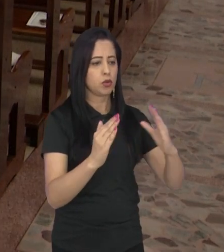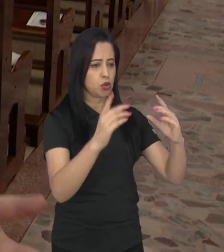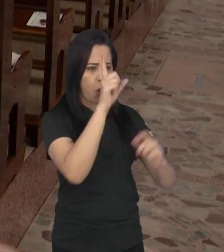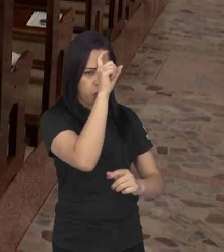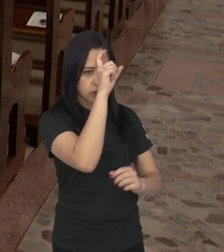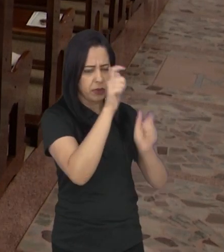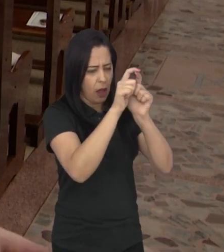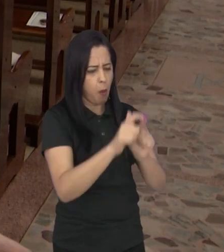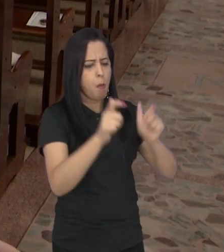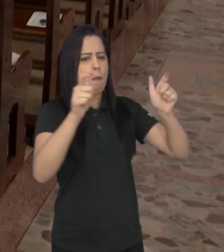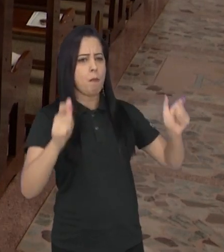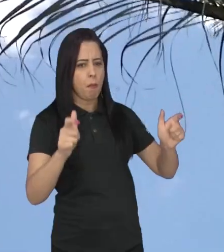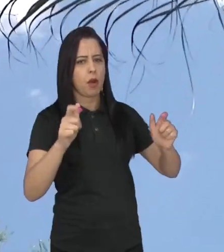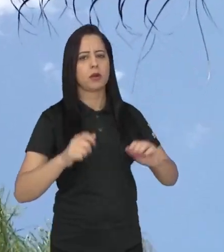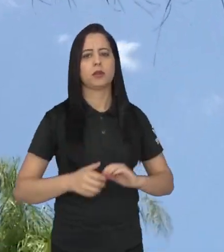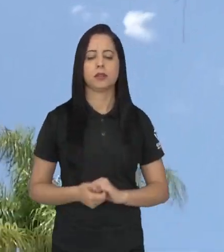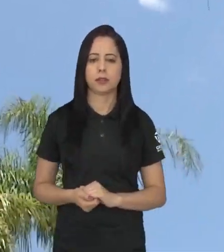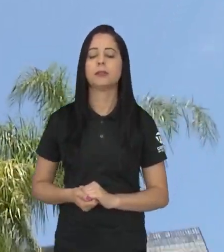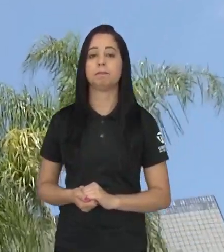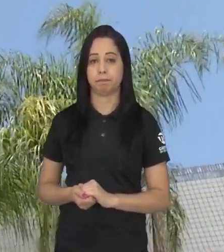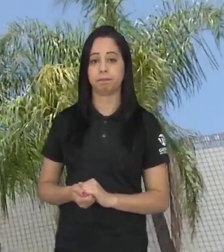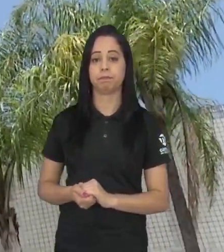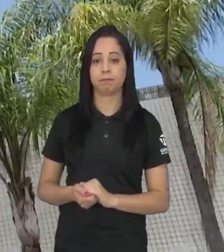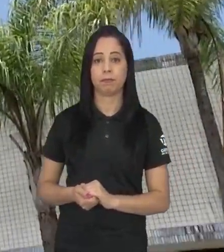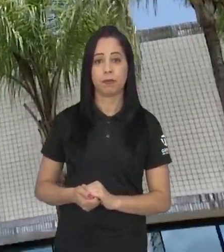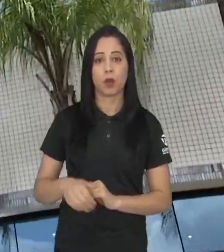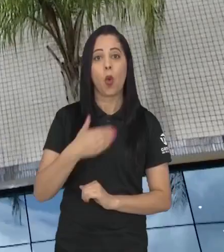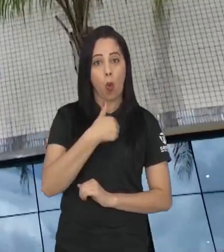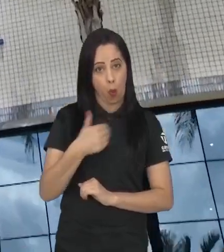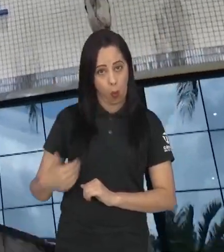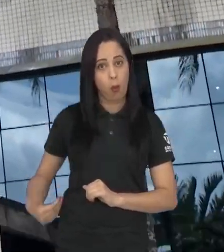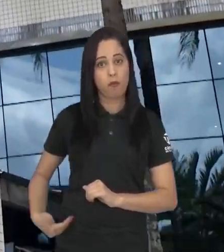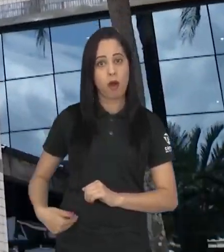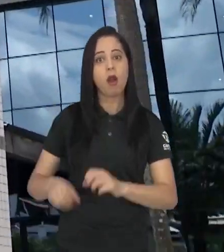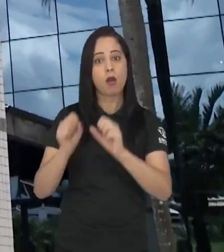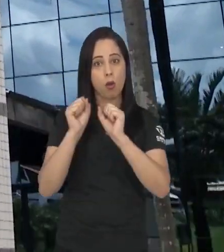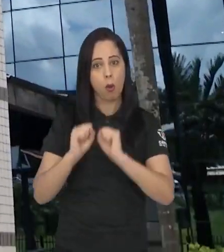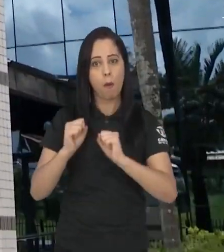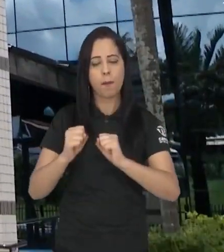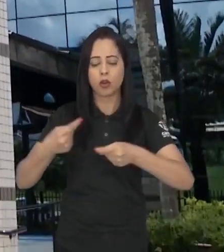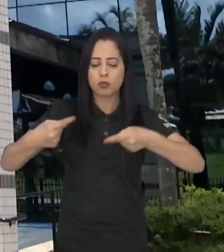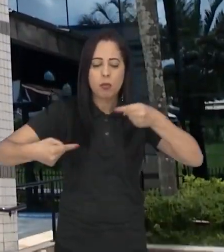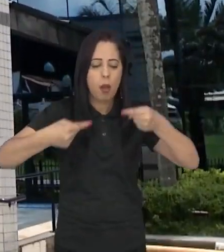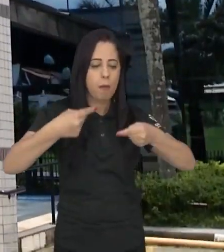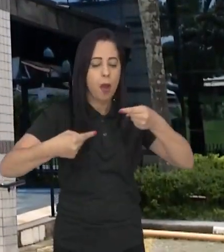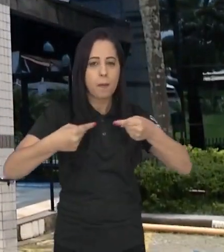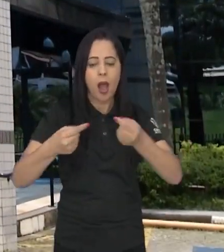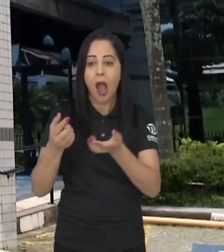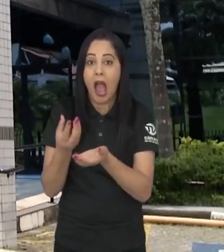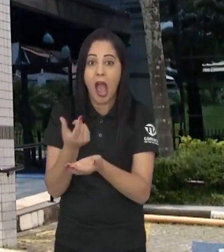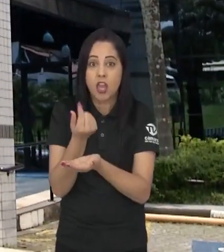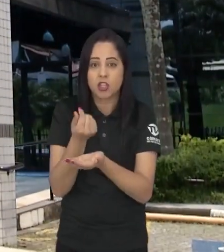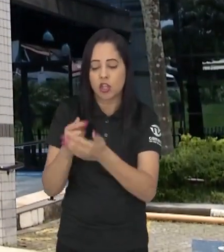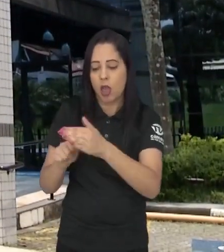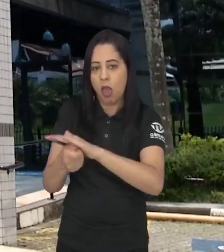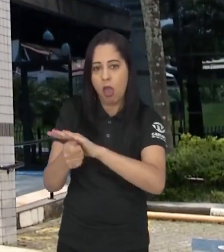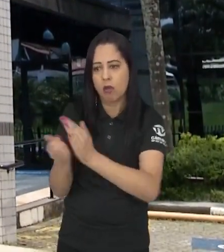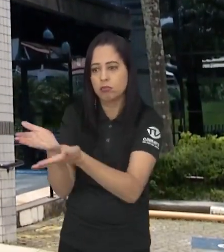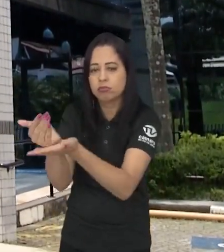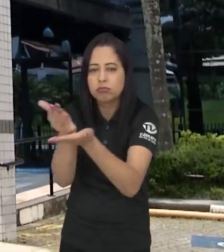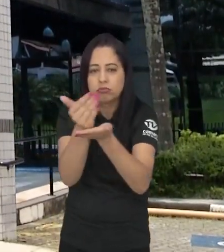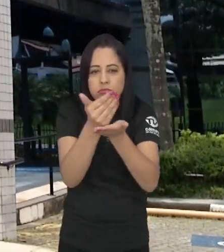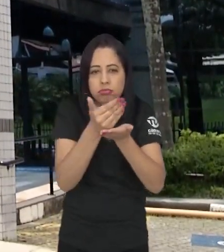todos os serviços possíveis. Pontos que o poder público pode colocar em debate para conseguir recursos e pôr em prática